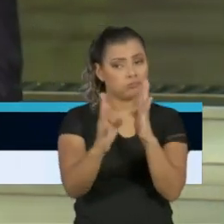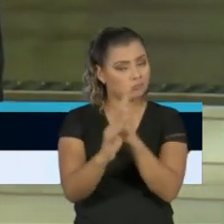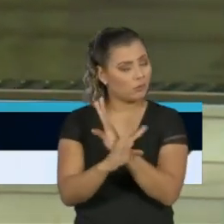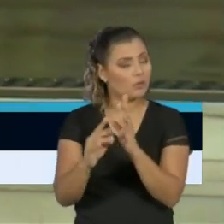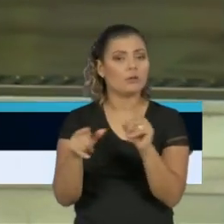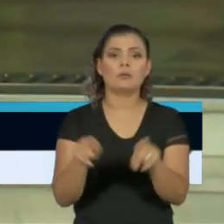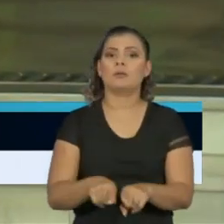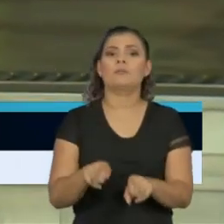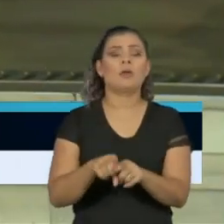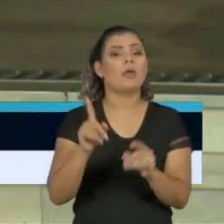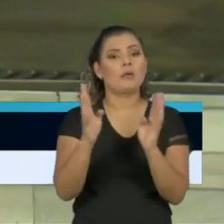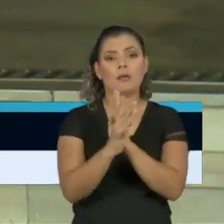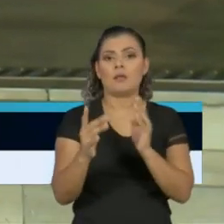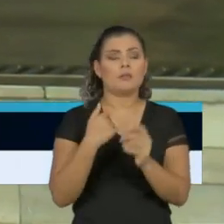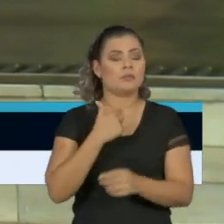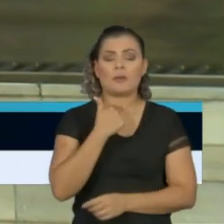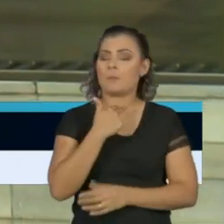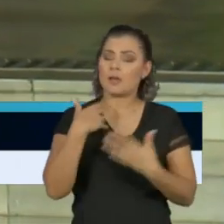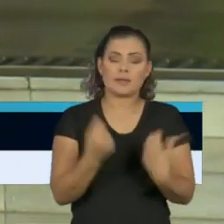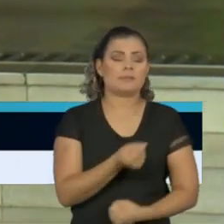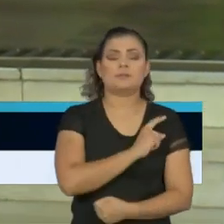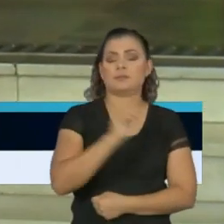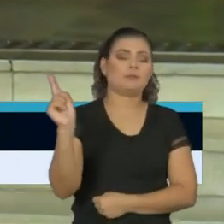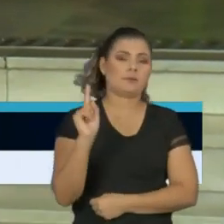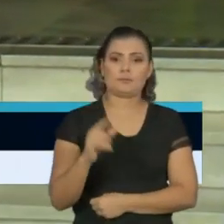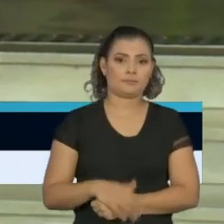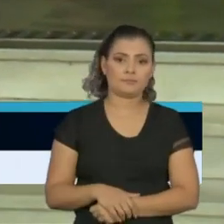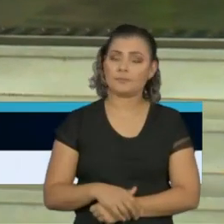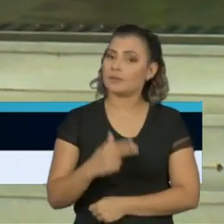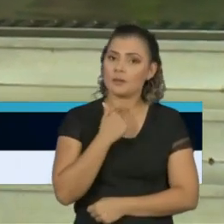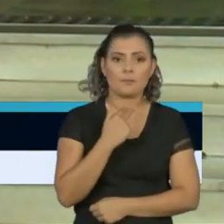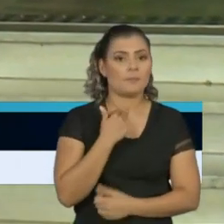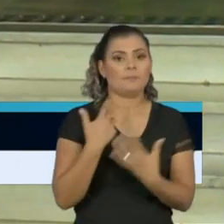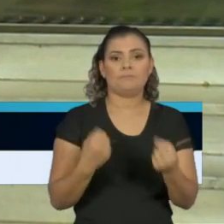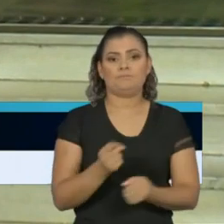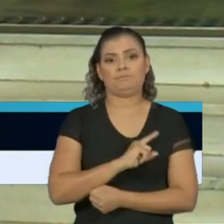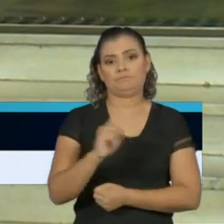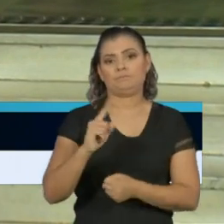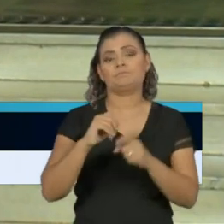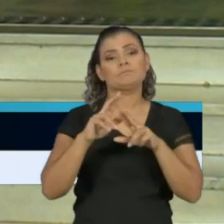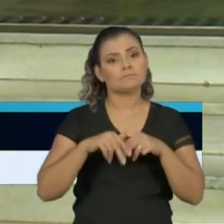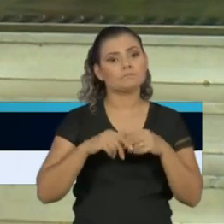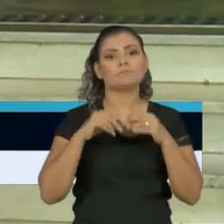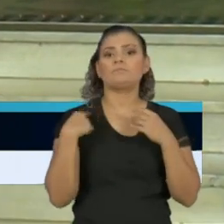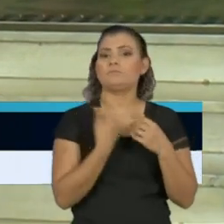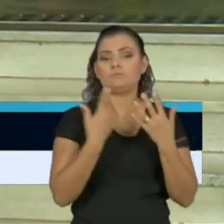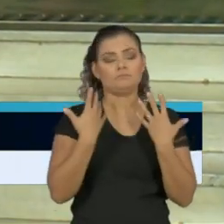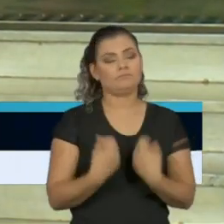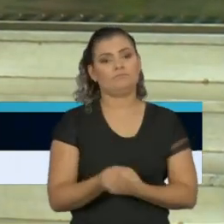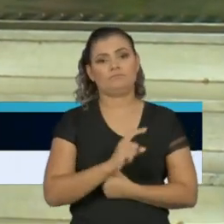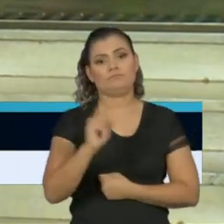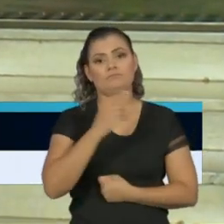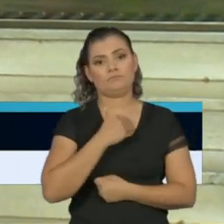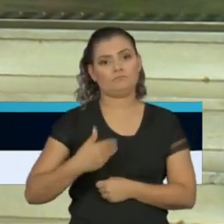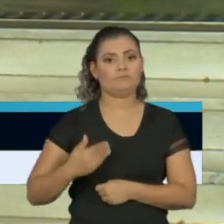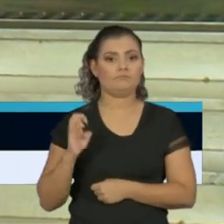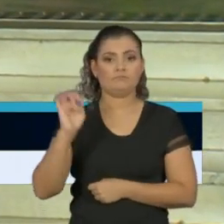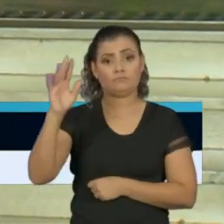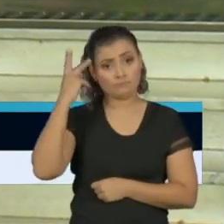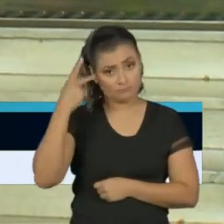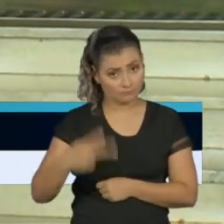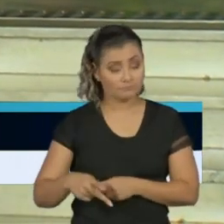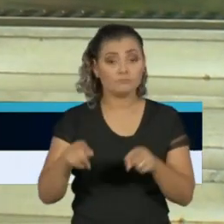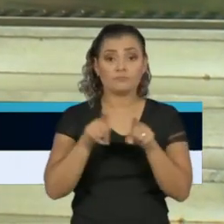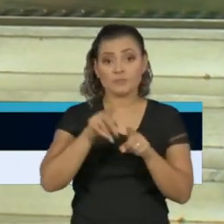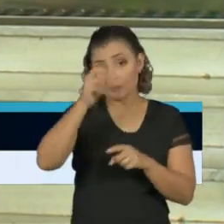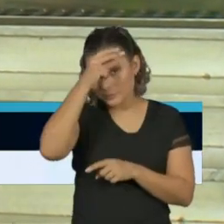algo absolutamente condenável e não deverão ser feitas e não serão toleradas pelo governo do Estado de São Paulo e